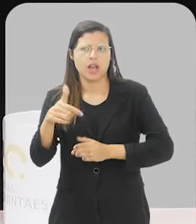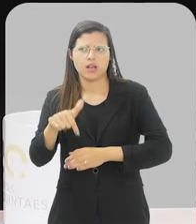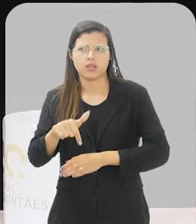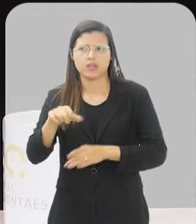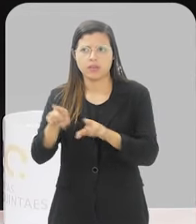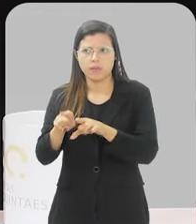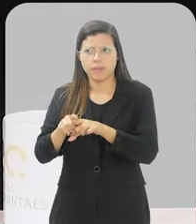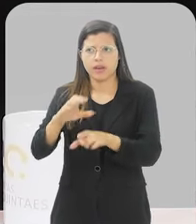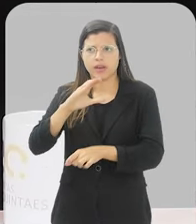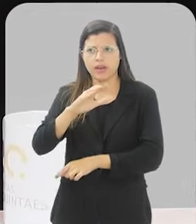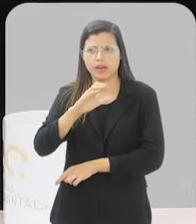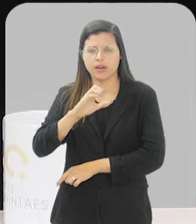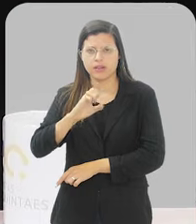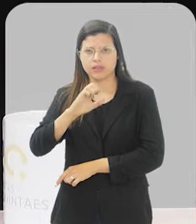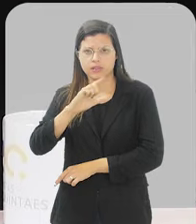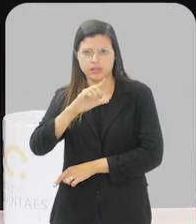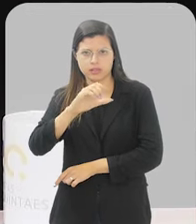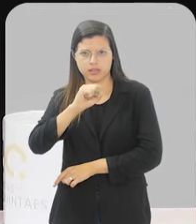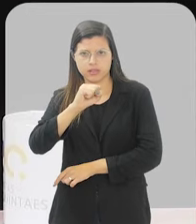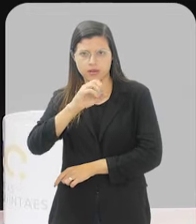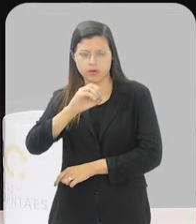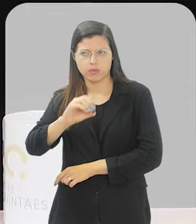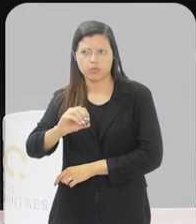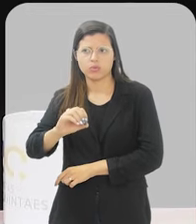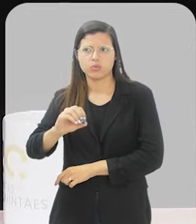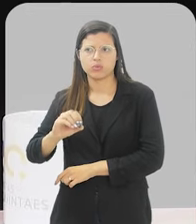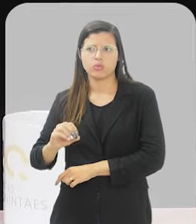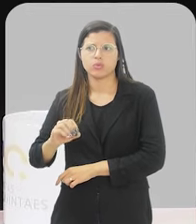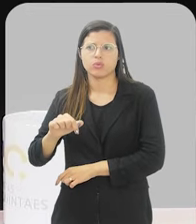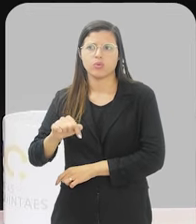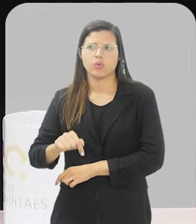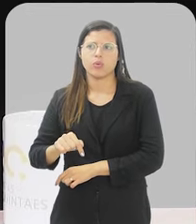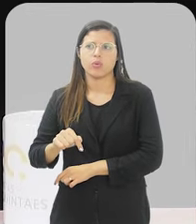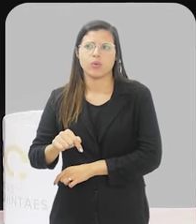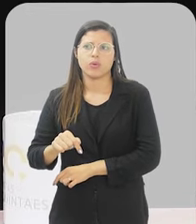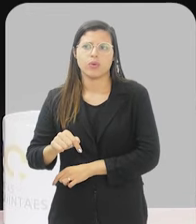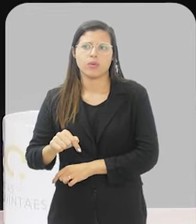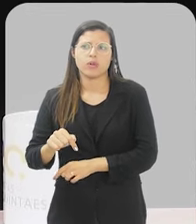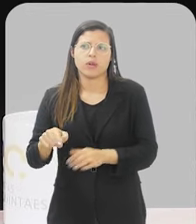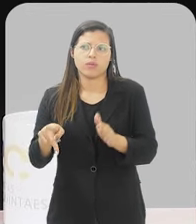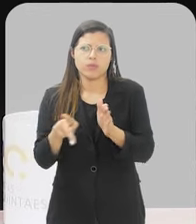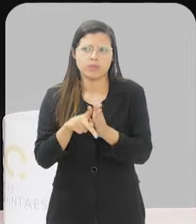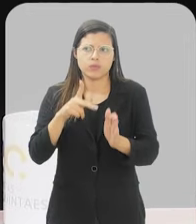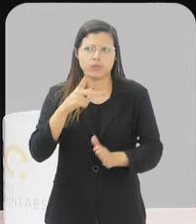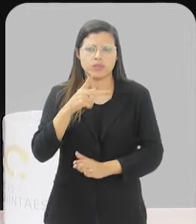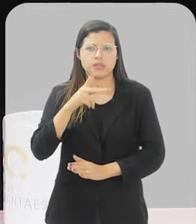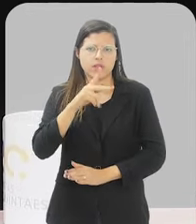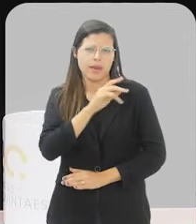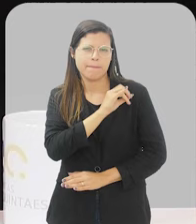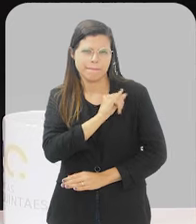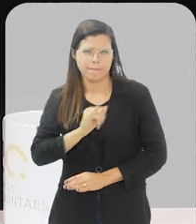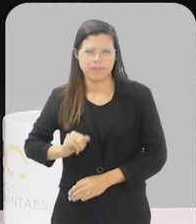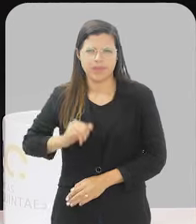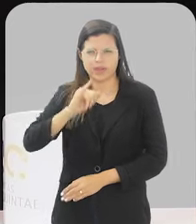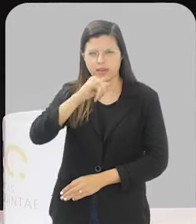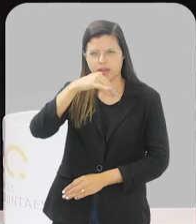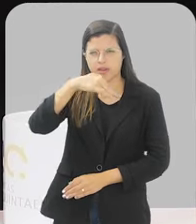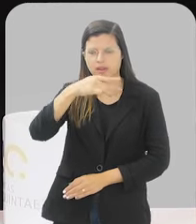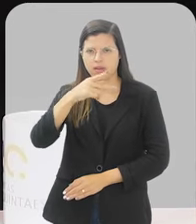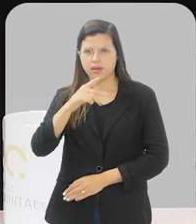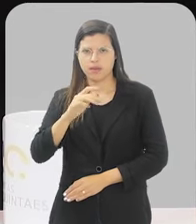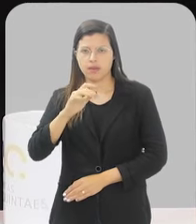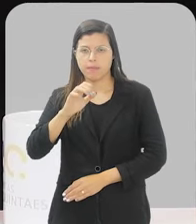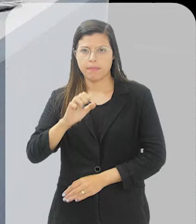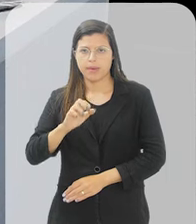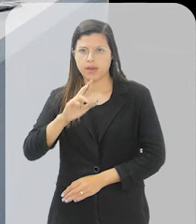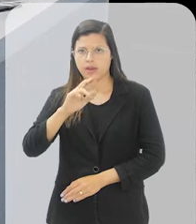do trabalho do Celso Araújo, que no caso seria o Luizinho 28, que era da Capistol de Pilares, e hoje é a Imperatriz. E...